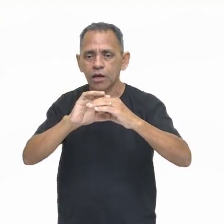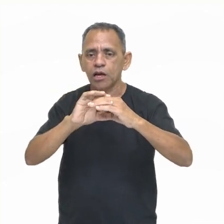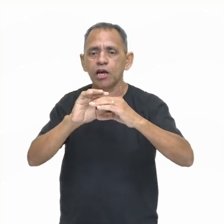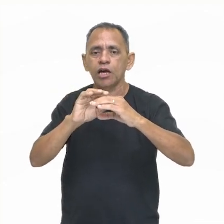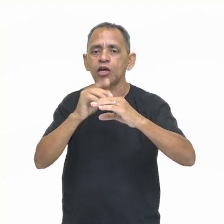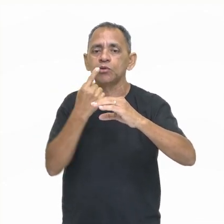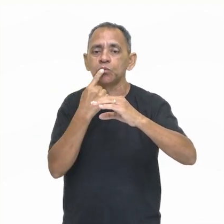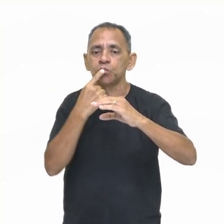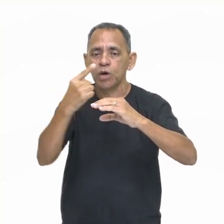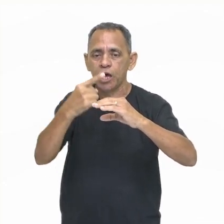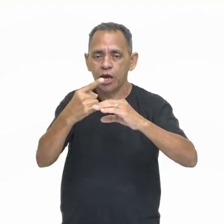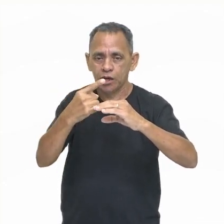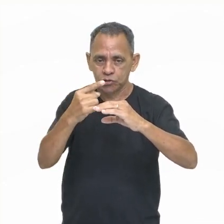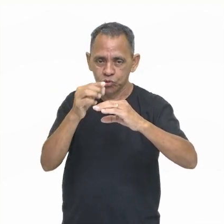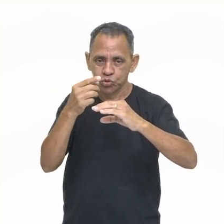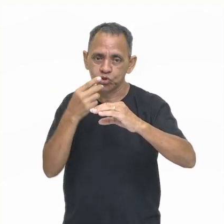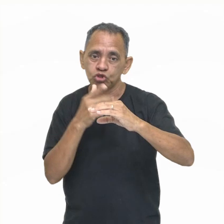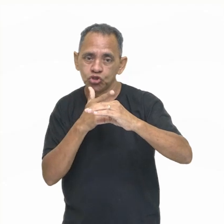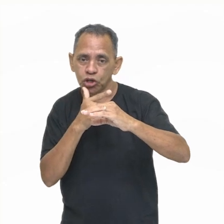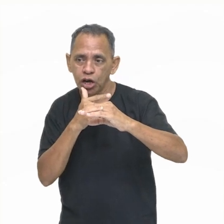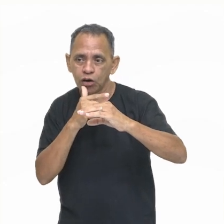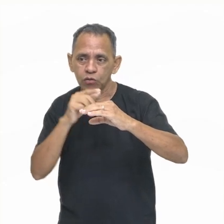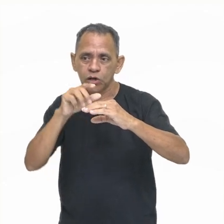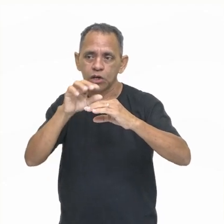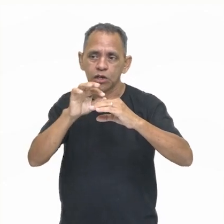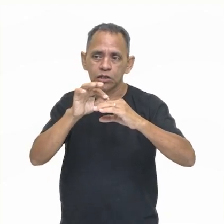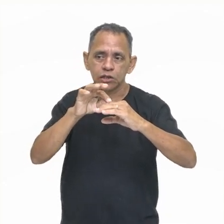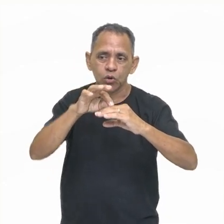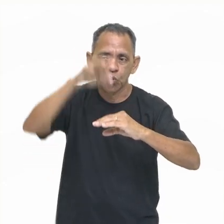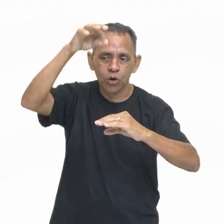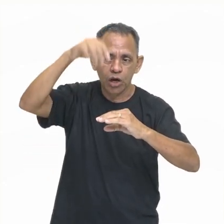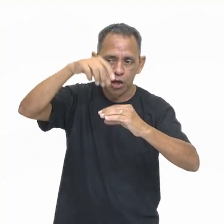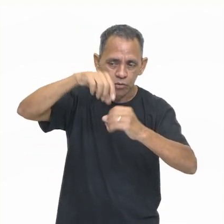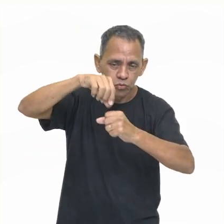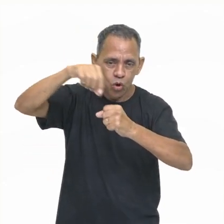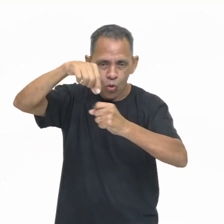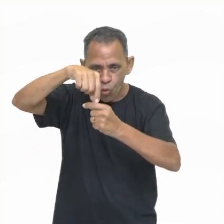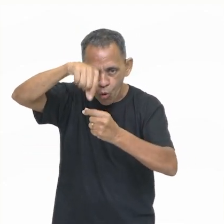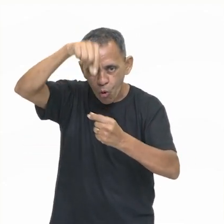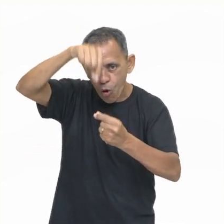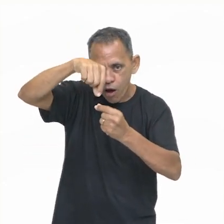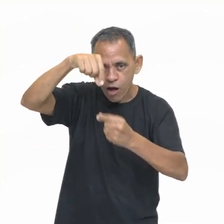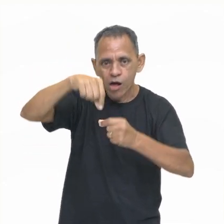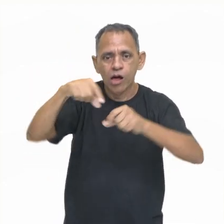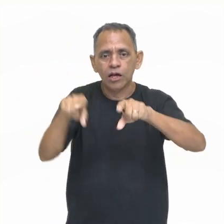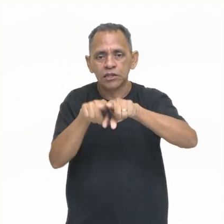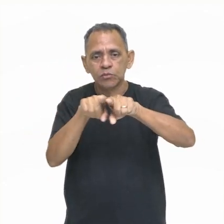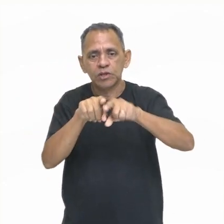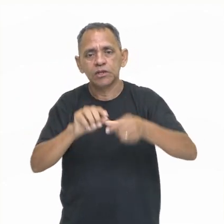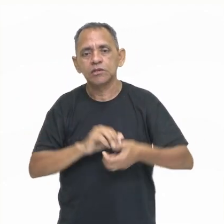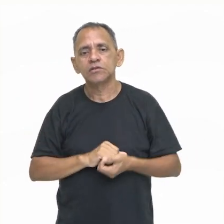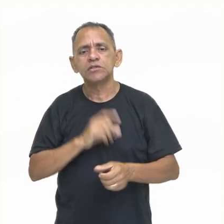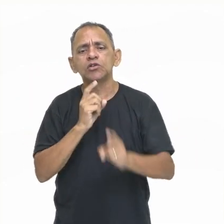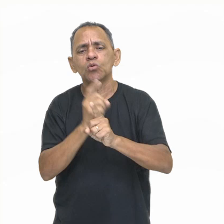água, certo? Ela é fosfolipídica, porque a gente encontra, né,